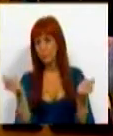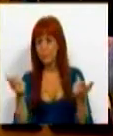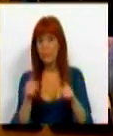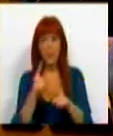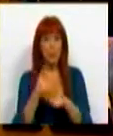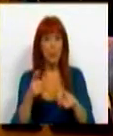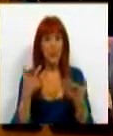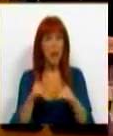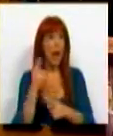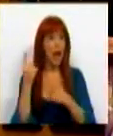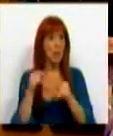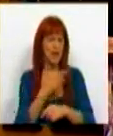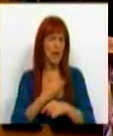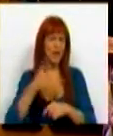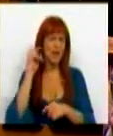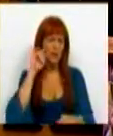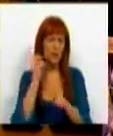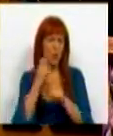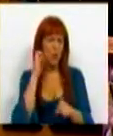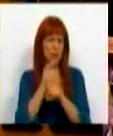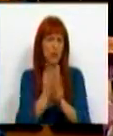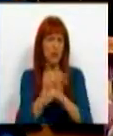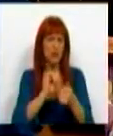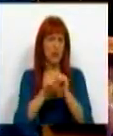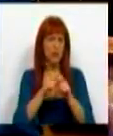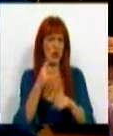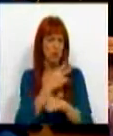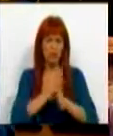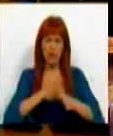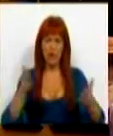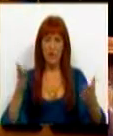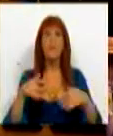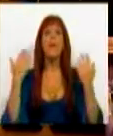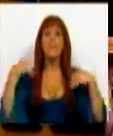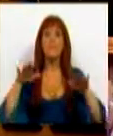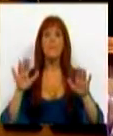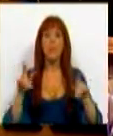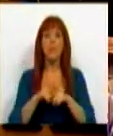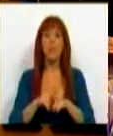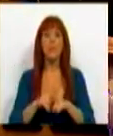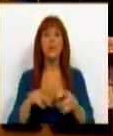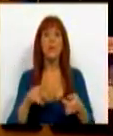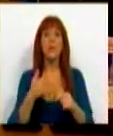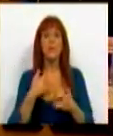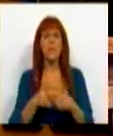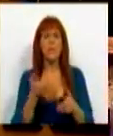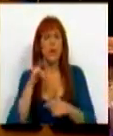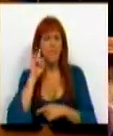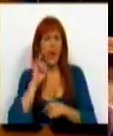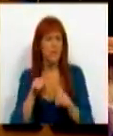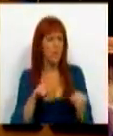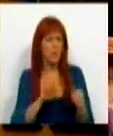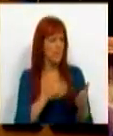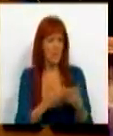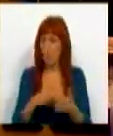resolução, até porque são algumas antigas reivindicações dos agentes desportivos universitários. De qualquer forma, esse facto não retira mérito a